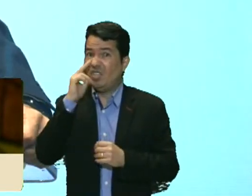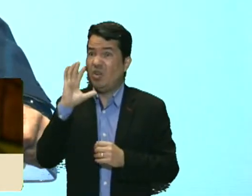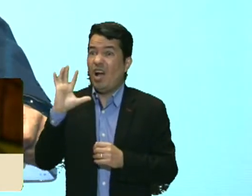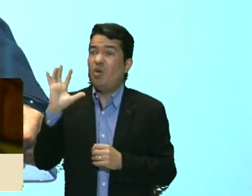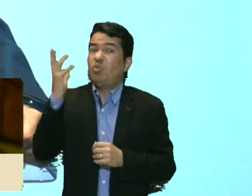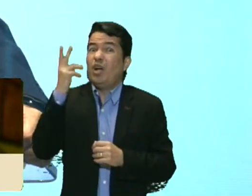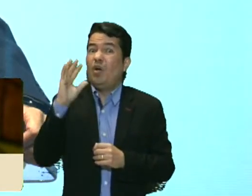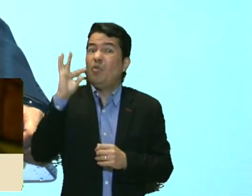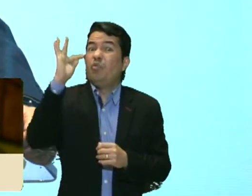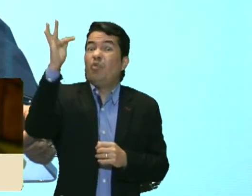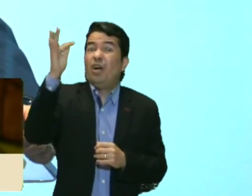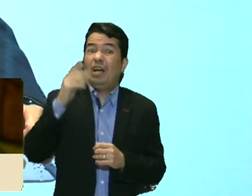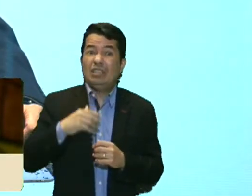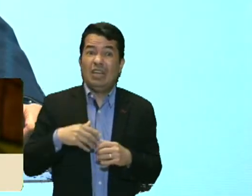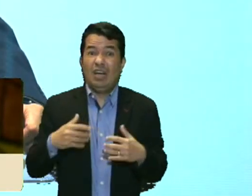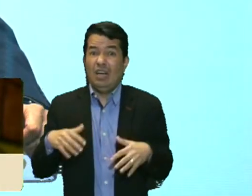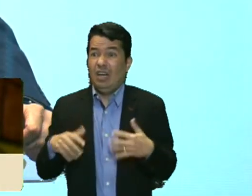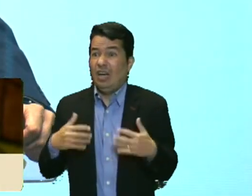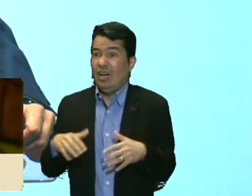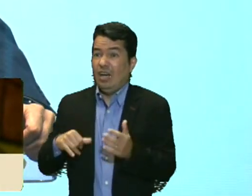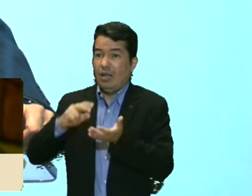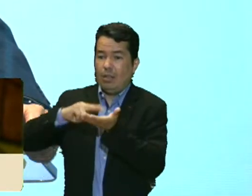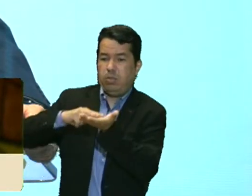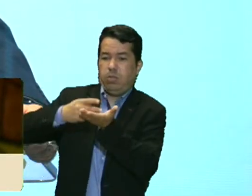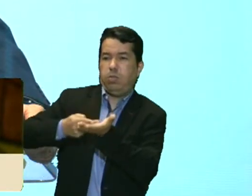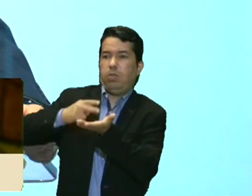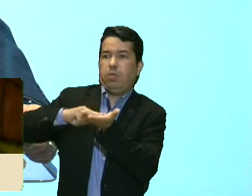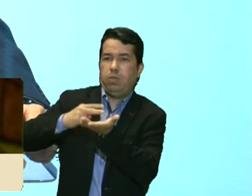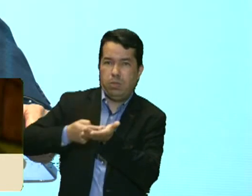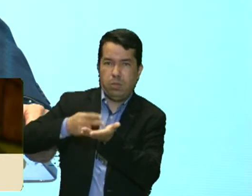acontecer, quase não consegue dormir.